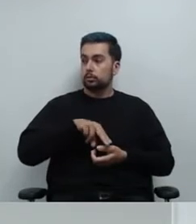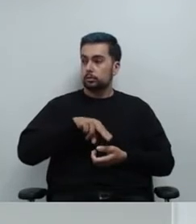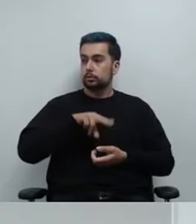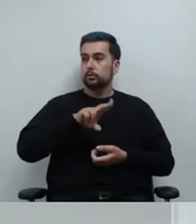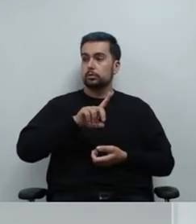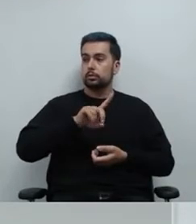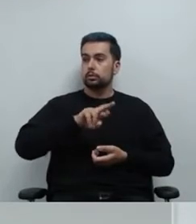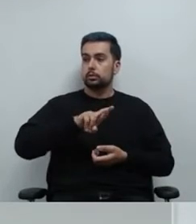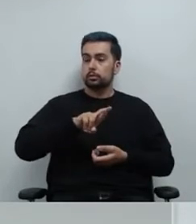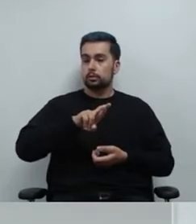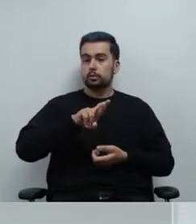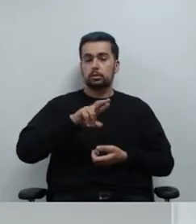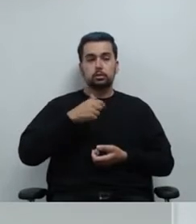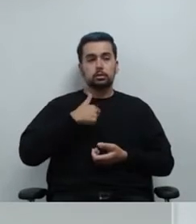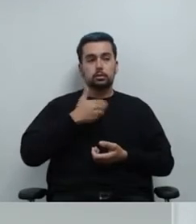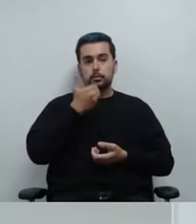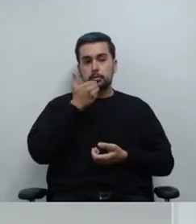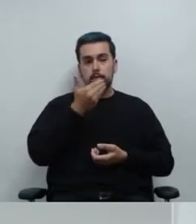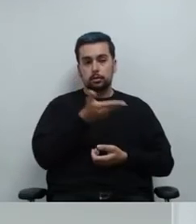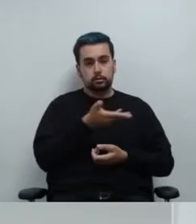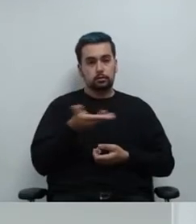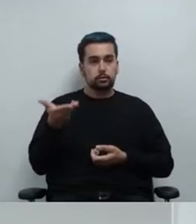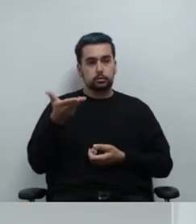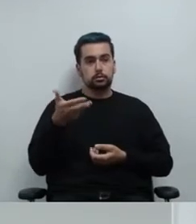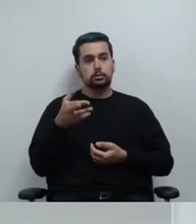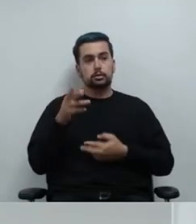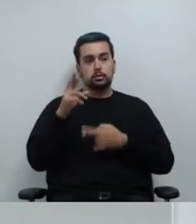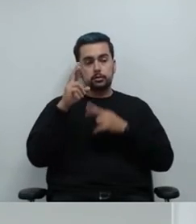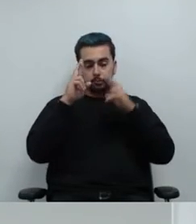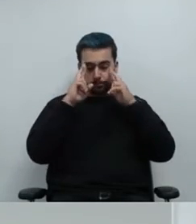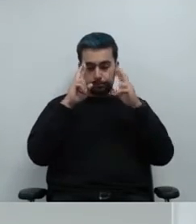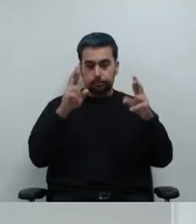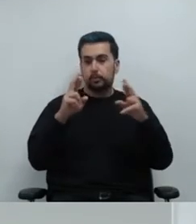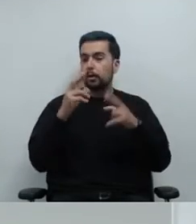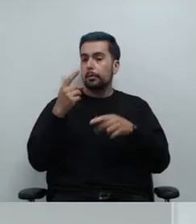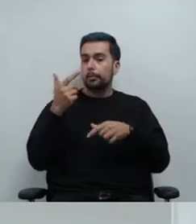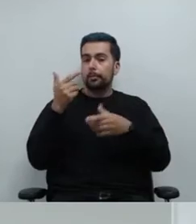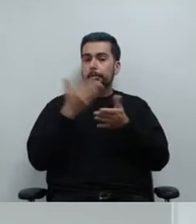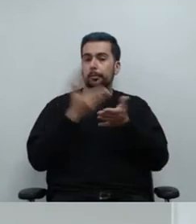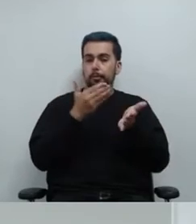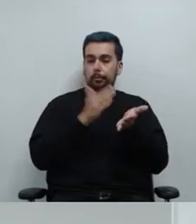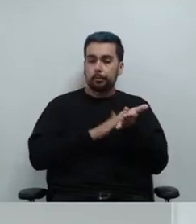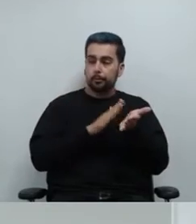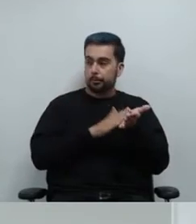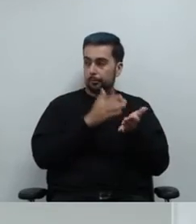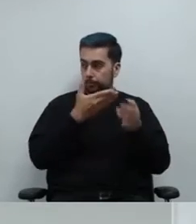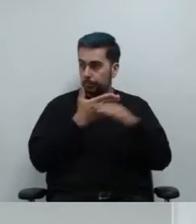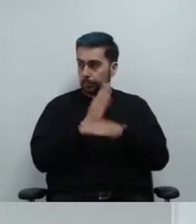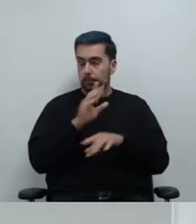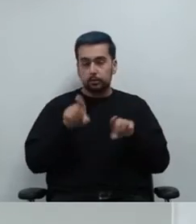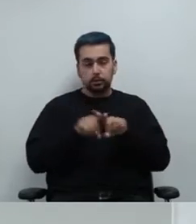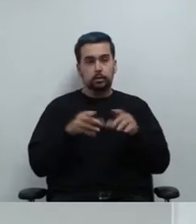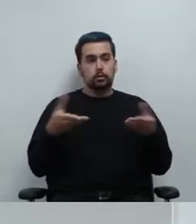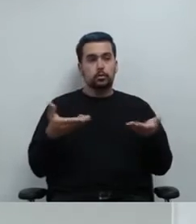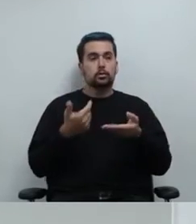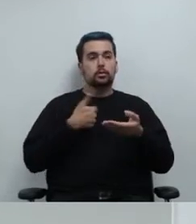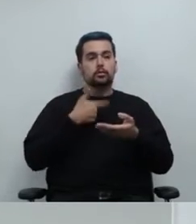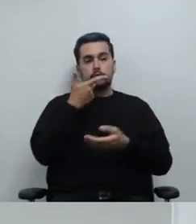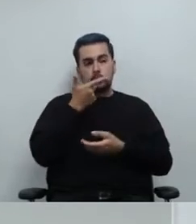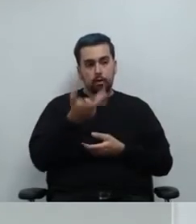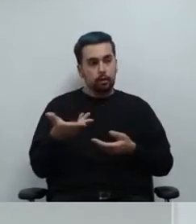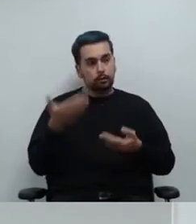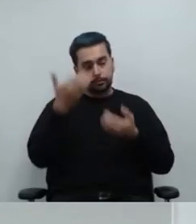eu convoco os conselheiros à responsabilidade e a aprovar essa proposta finalmente na presente data. É como eu me manifesto. Muito